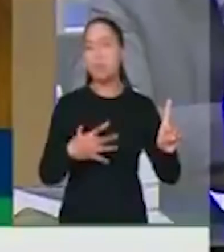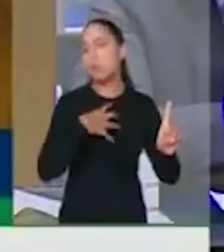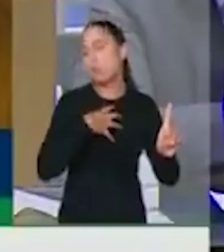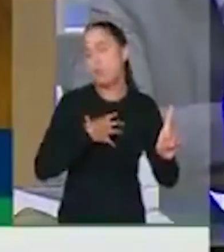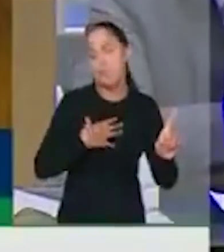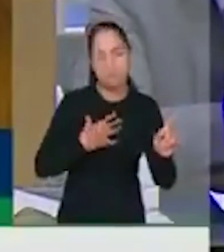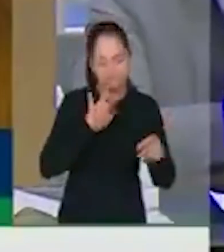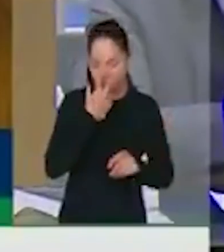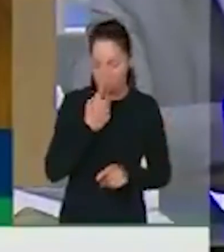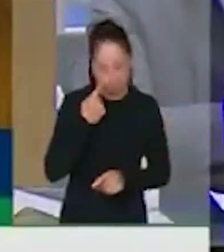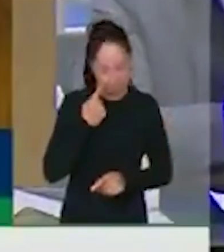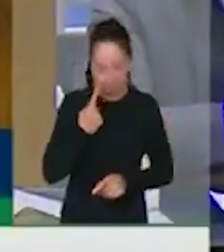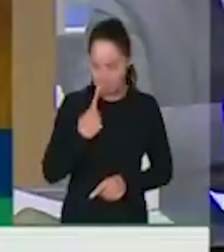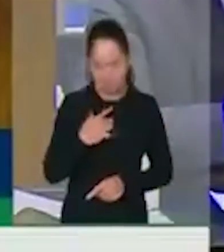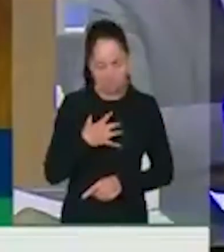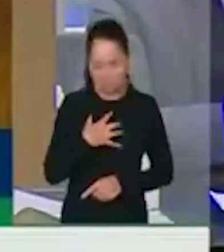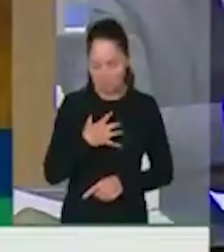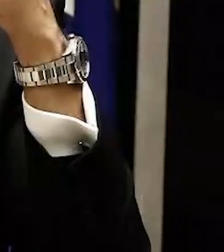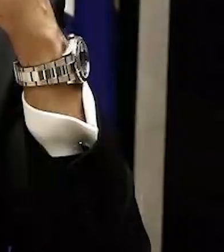fora